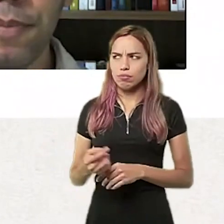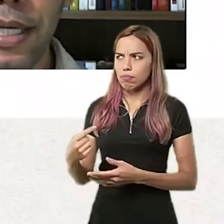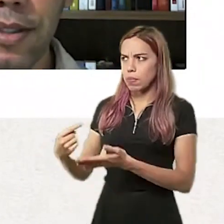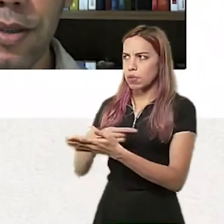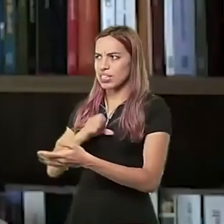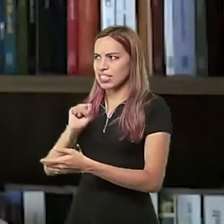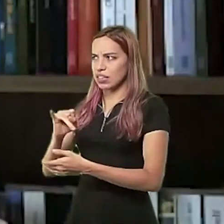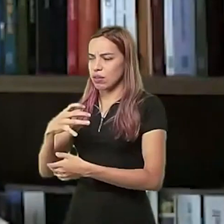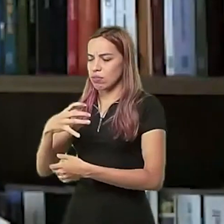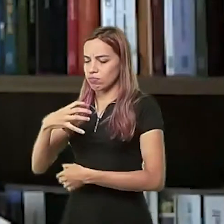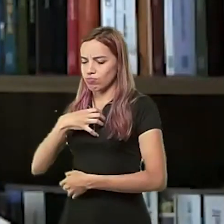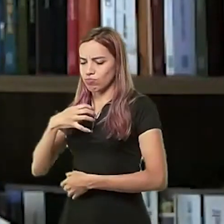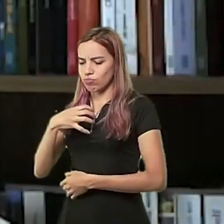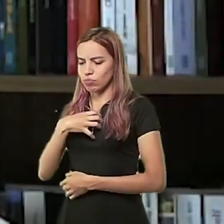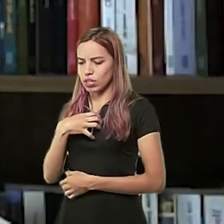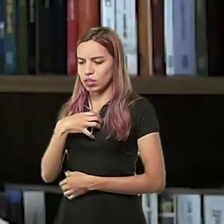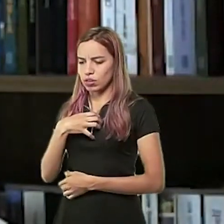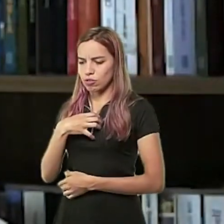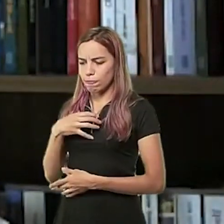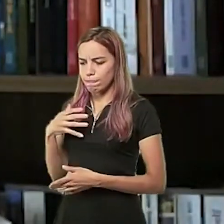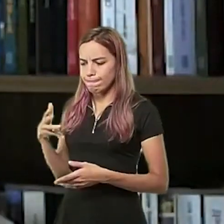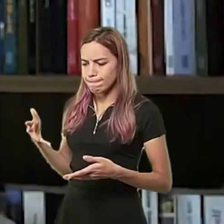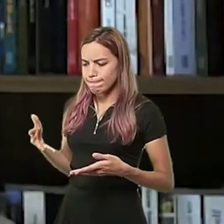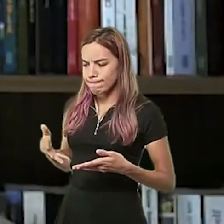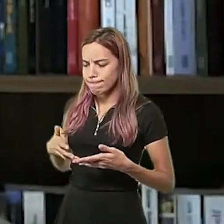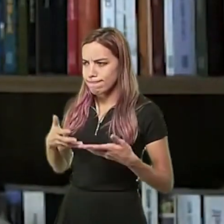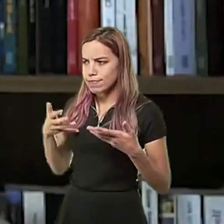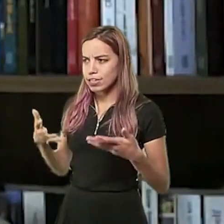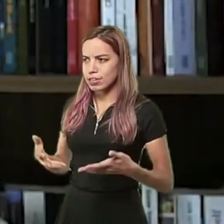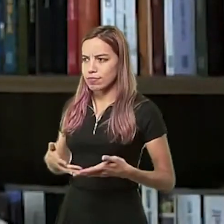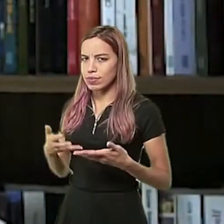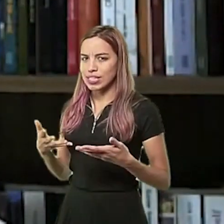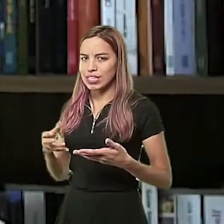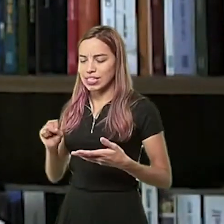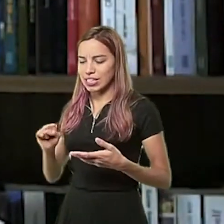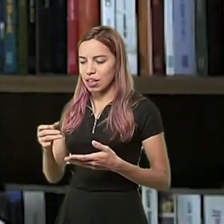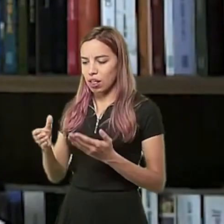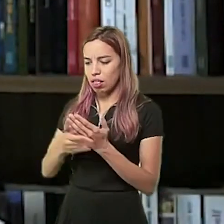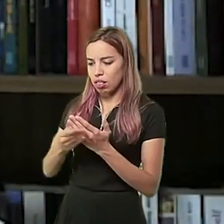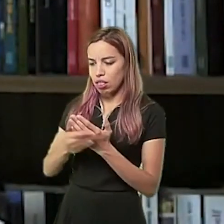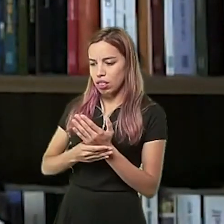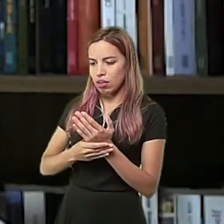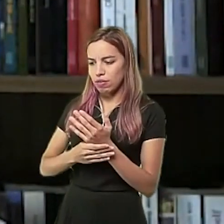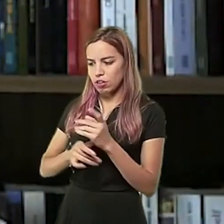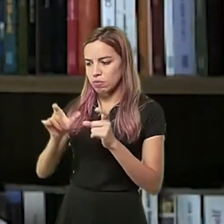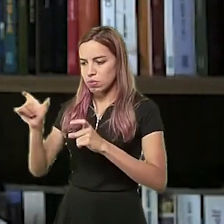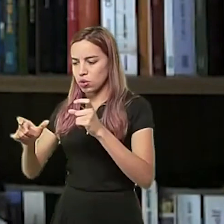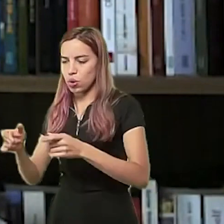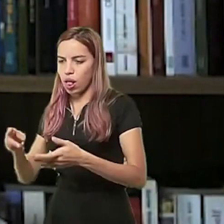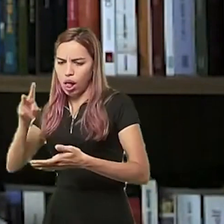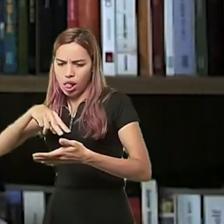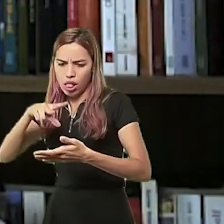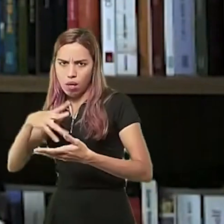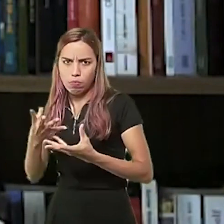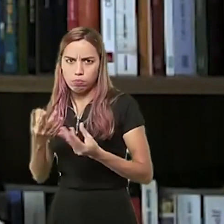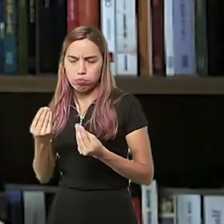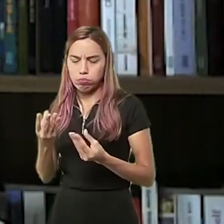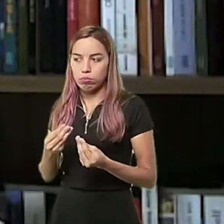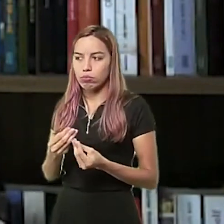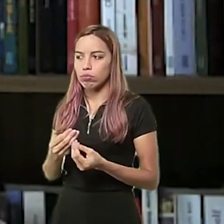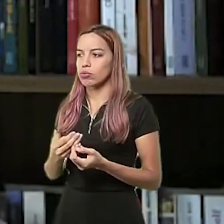algum sentimento de que o livro fosse bastante lido, de que o livro fosse fazer esse